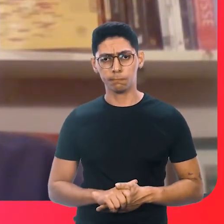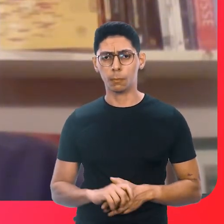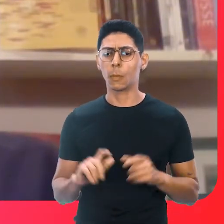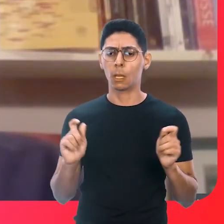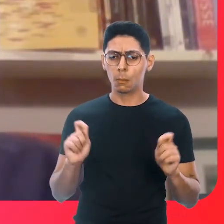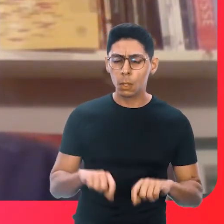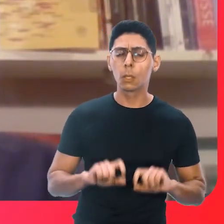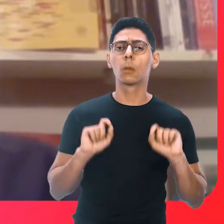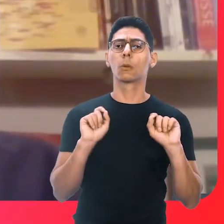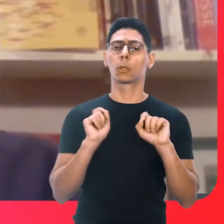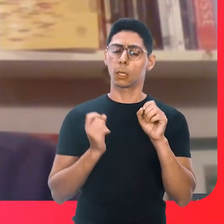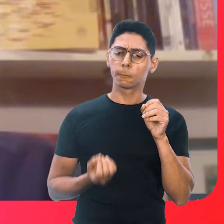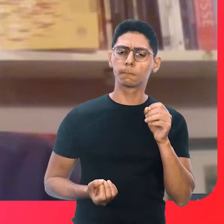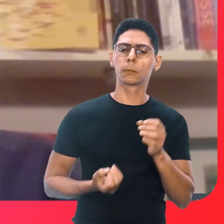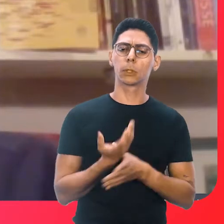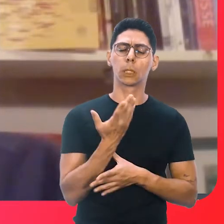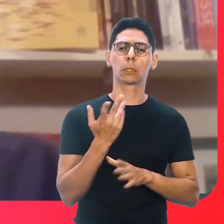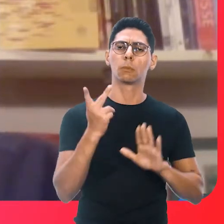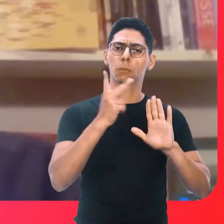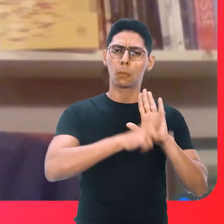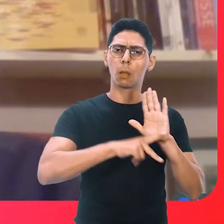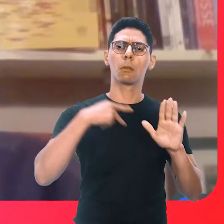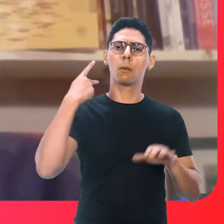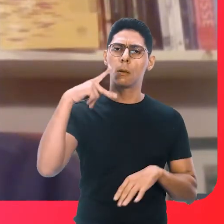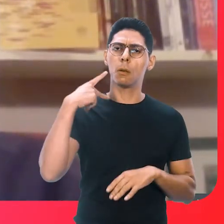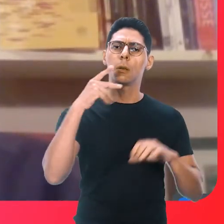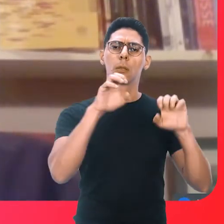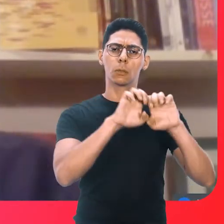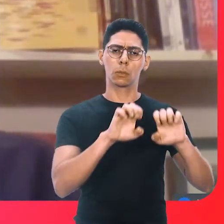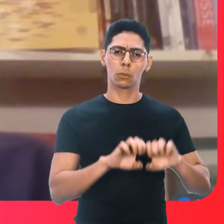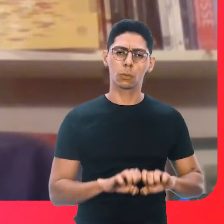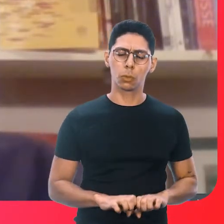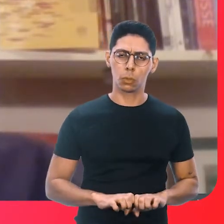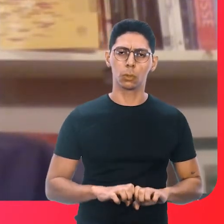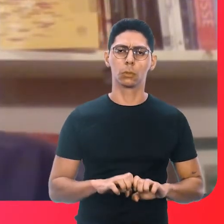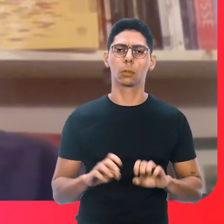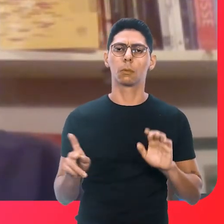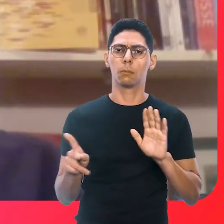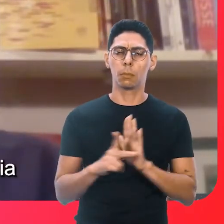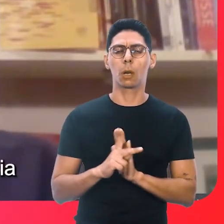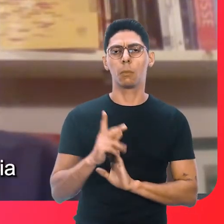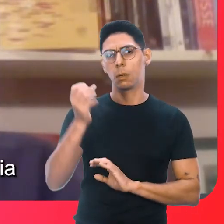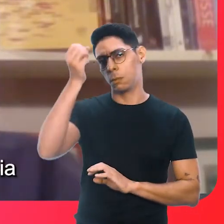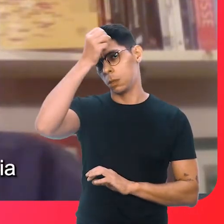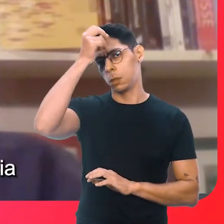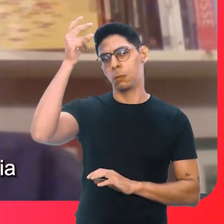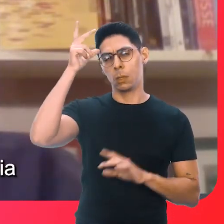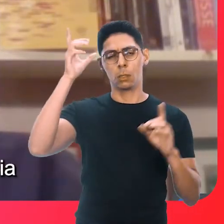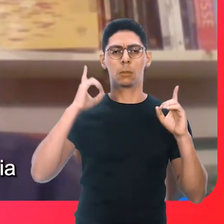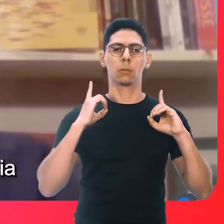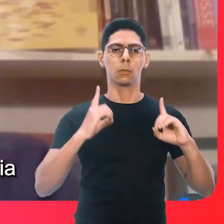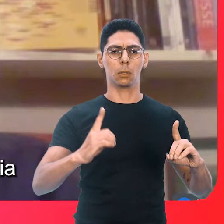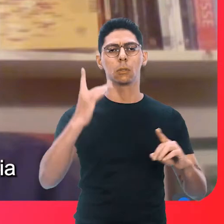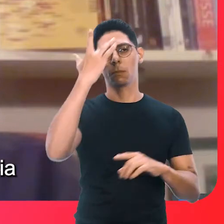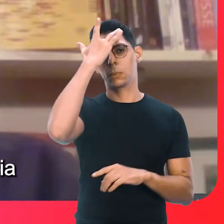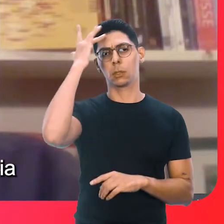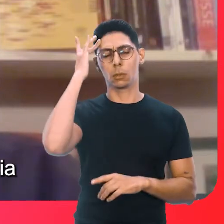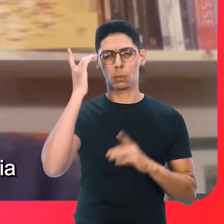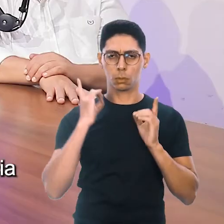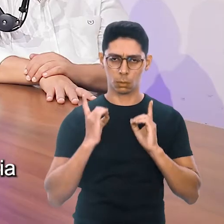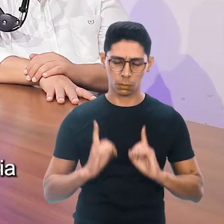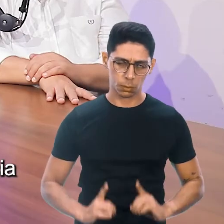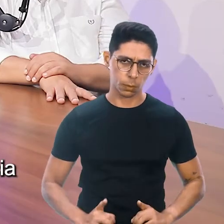a implementação dessa política estruturante, que era a política municipal dos direitos das pessoas com